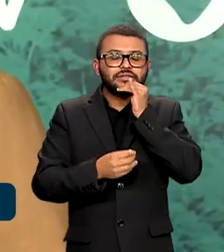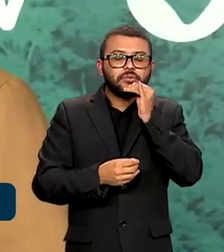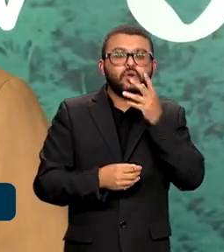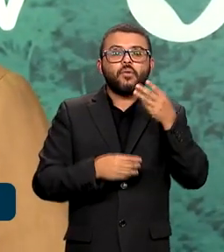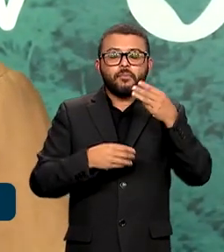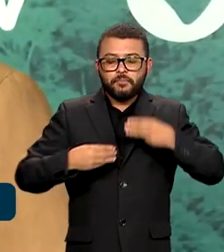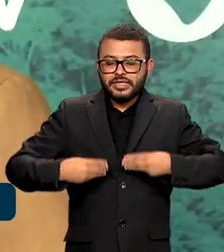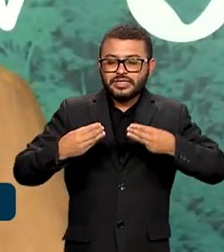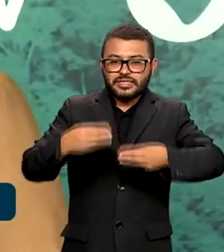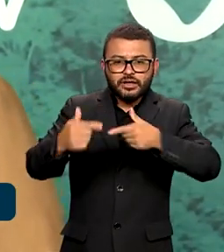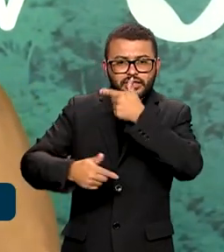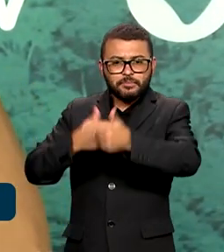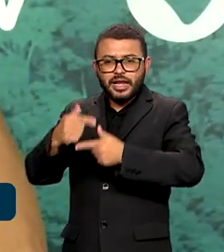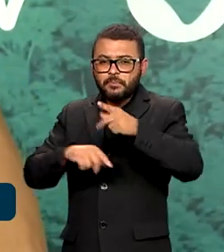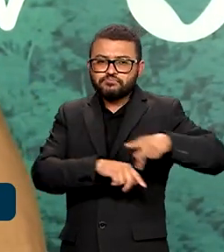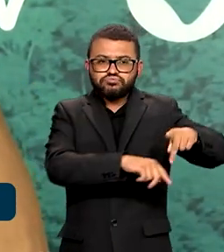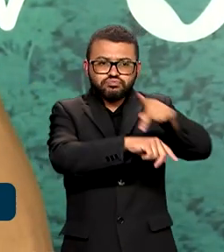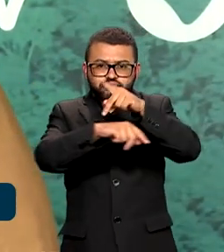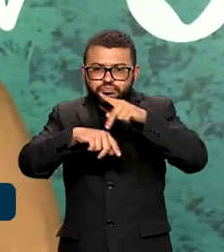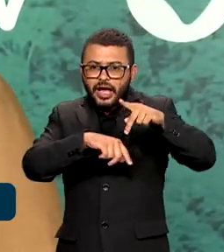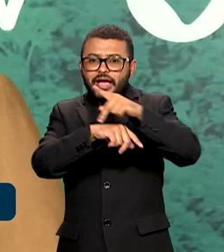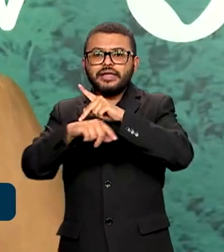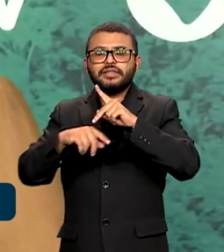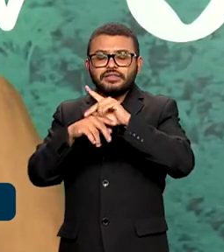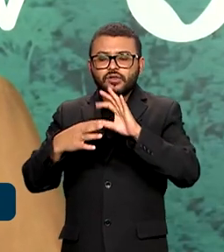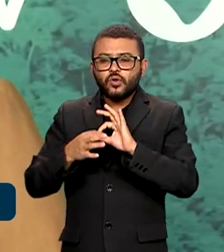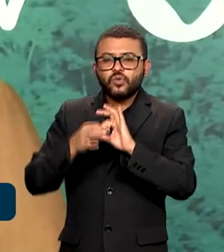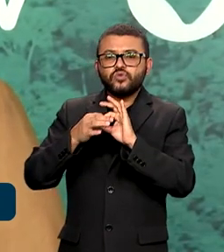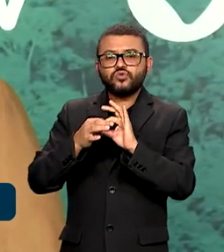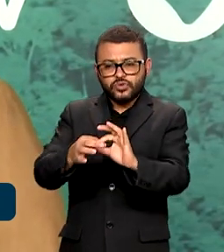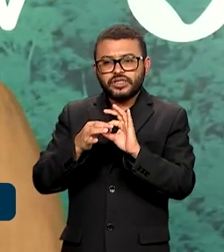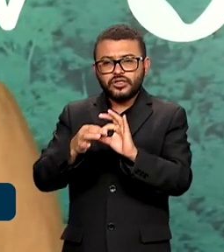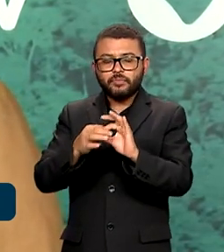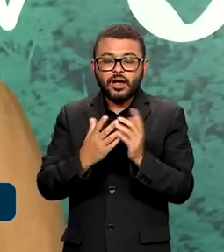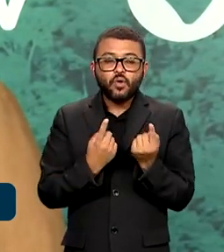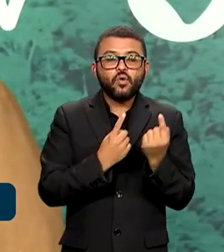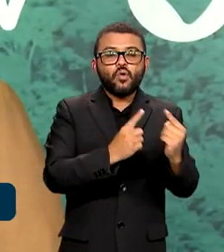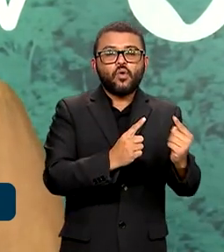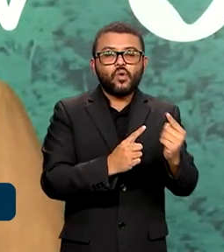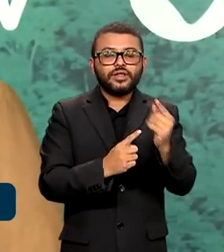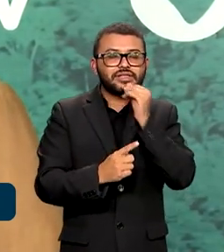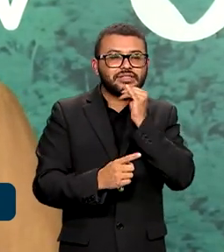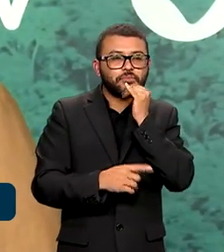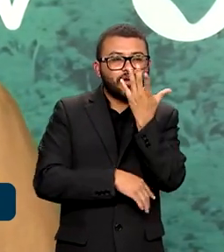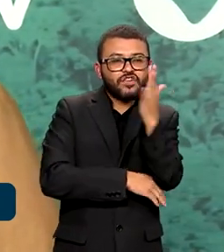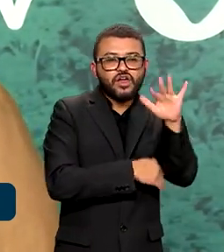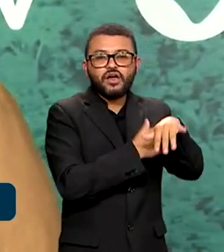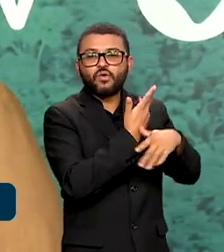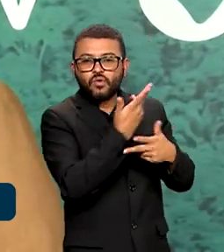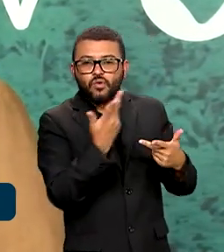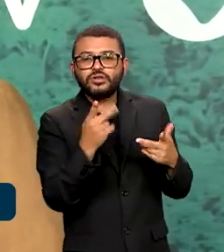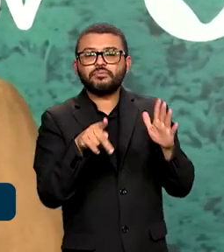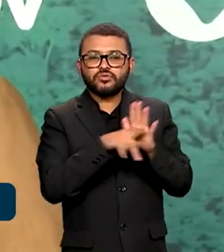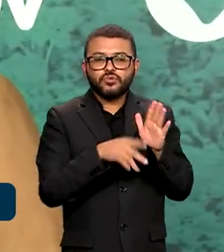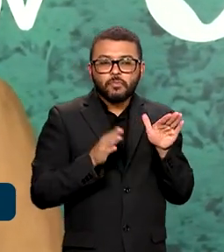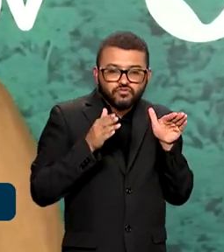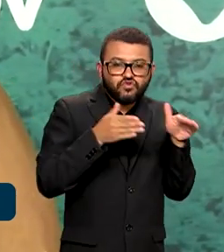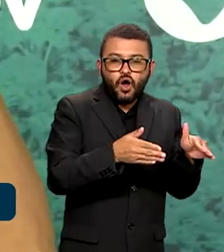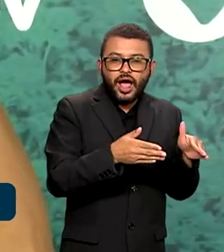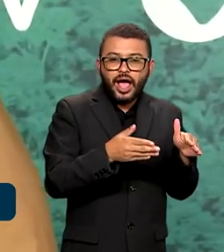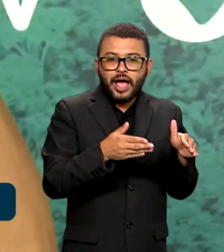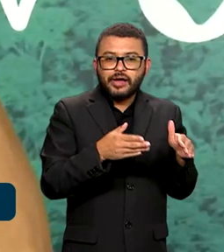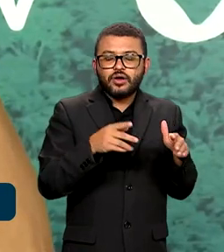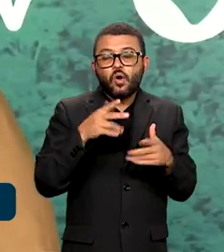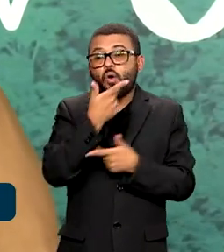articular com os outros países, então, para combater tanto o racismo ambiental e outras formas, né,